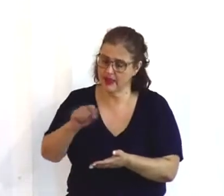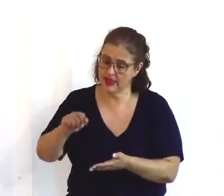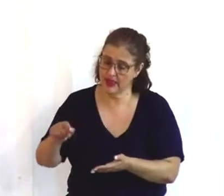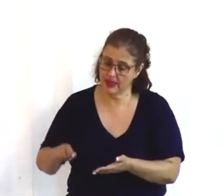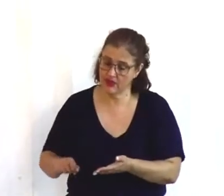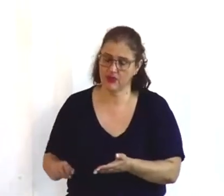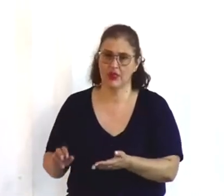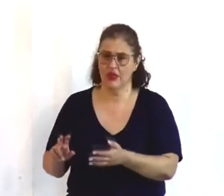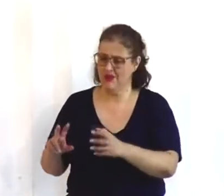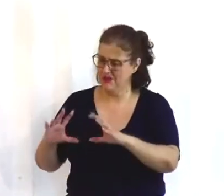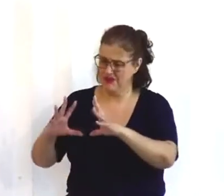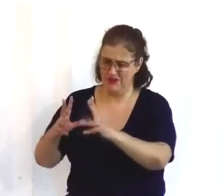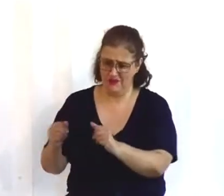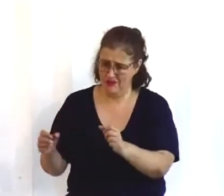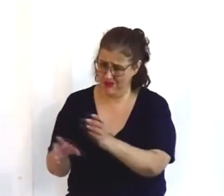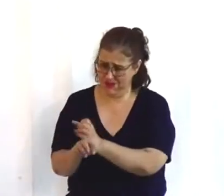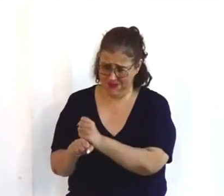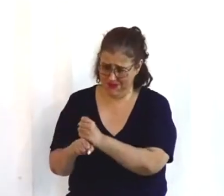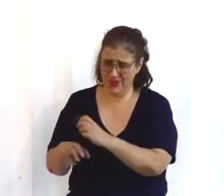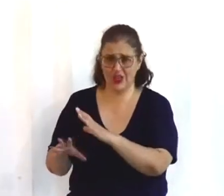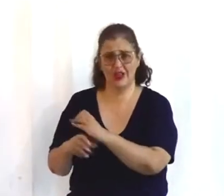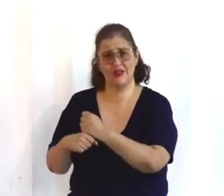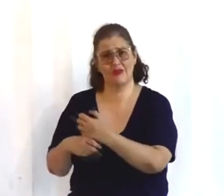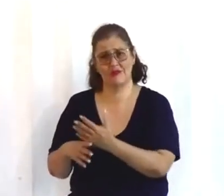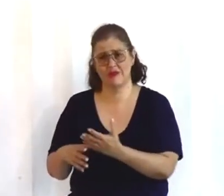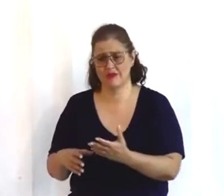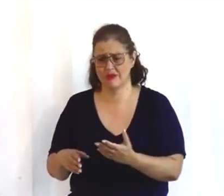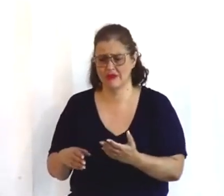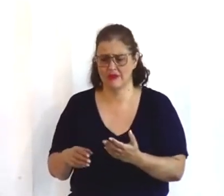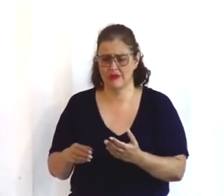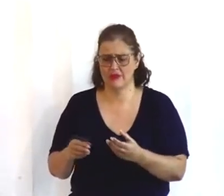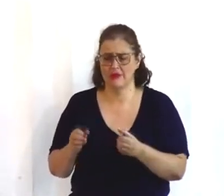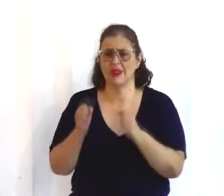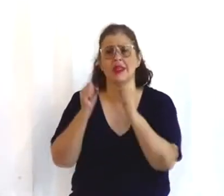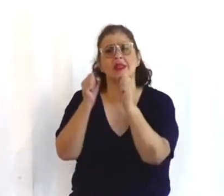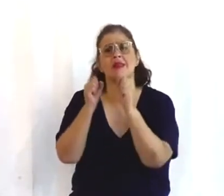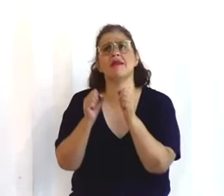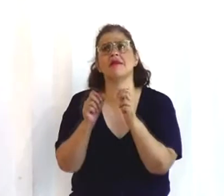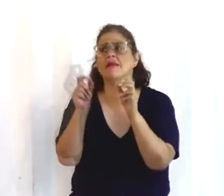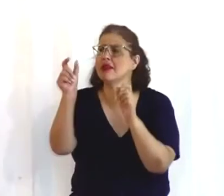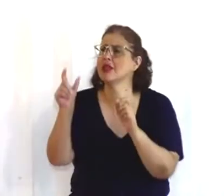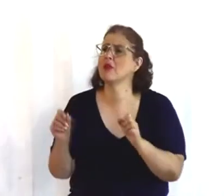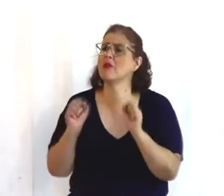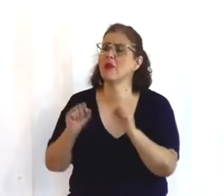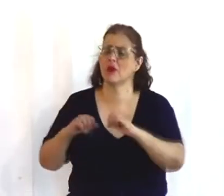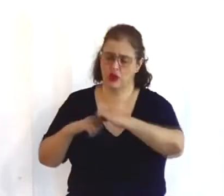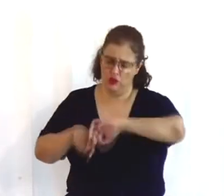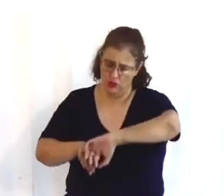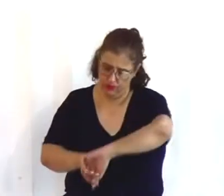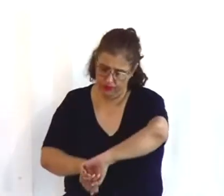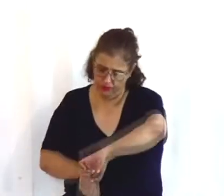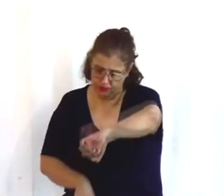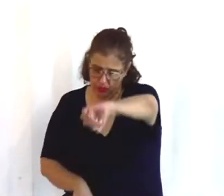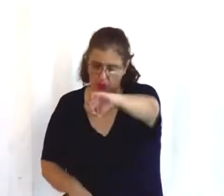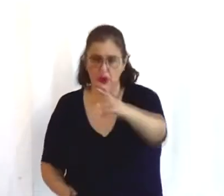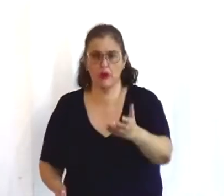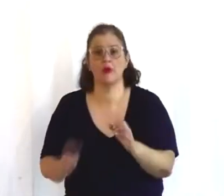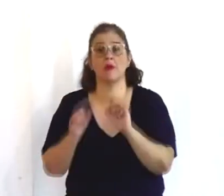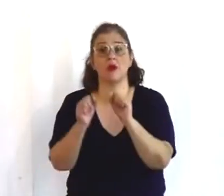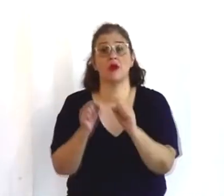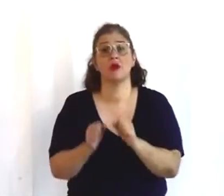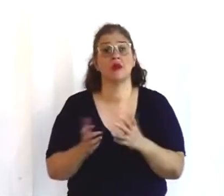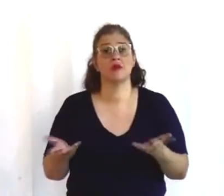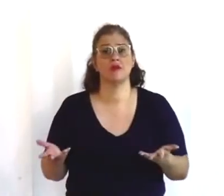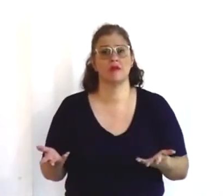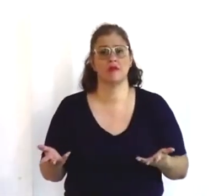voz forte que era proclamada, quem é digno de abrir o livro e de desatar os selos, e diz que nem no céu, nem sobre a terra, nem